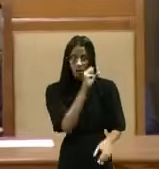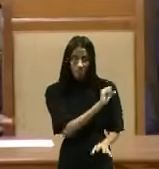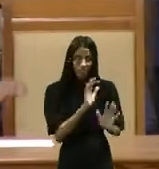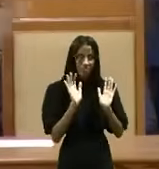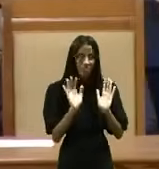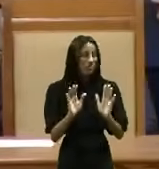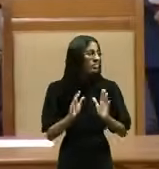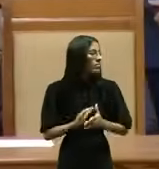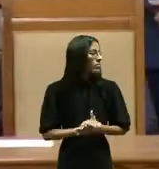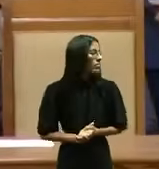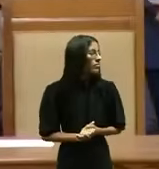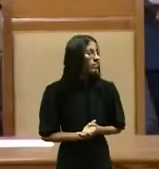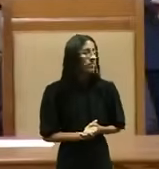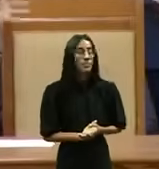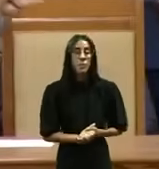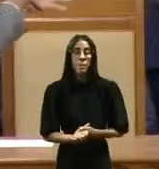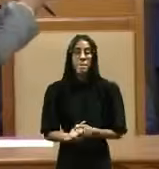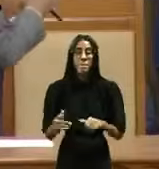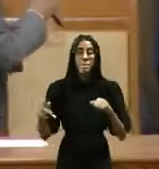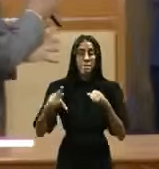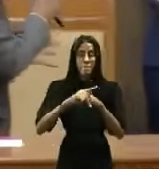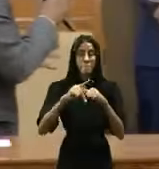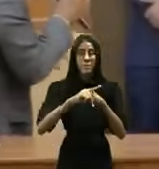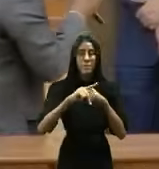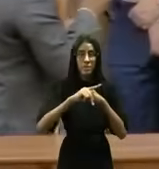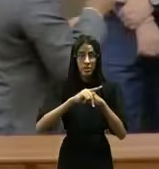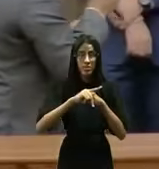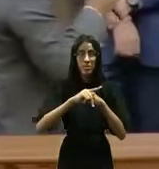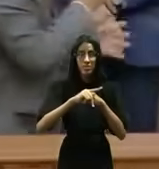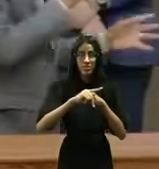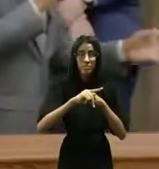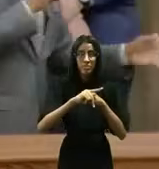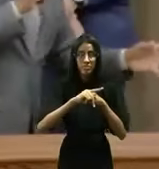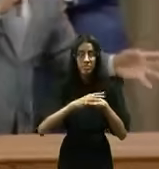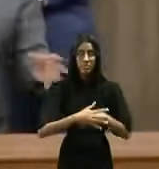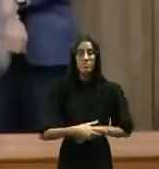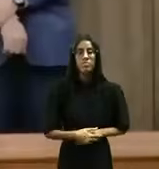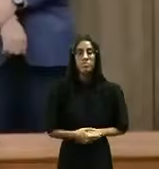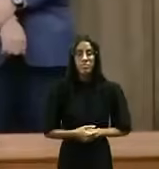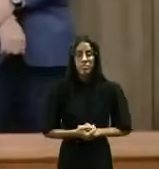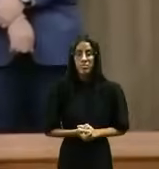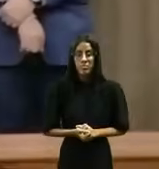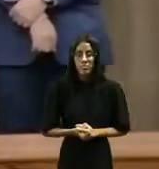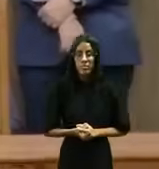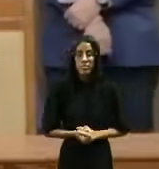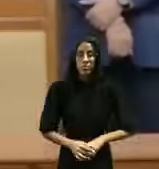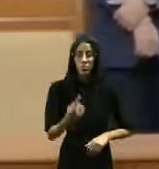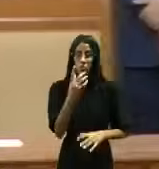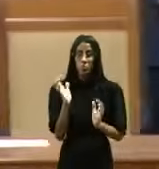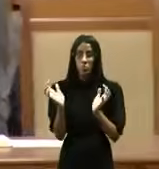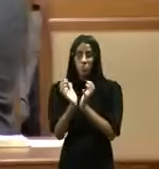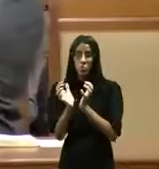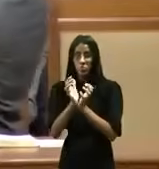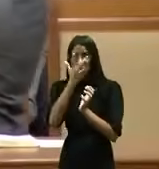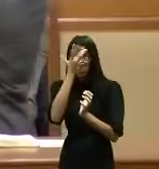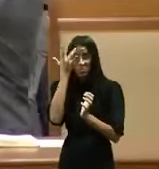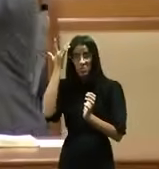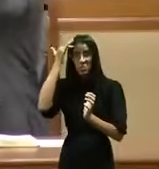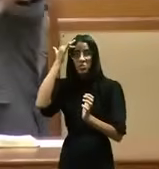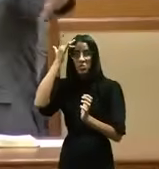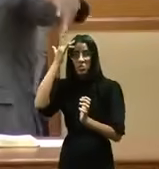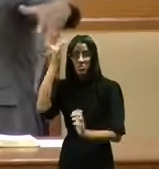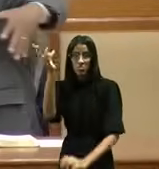bem o apóstolo São Pedro ele é colocado na parede pelo grupo da circuncisão pelos